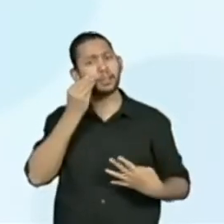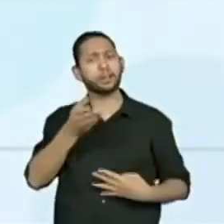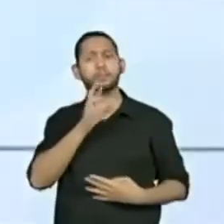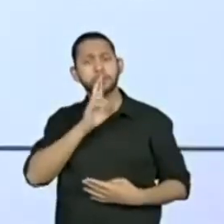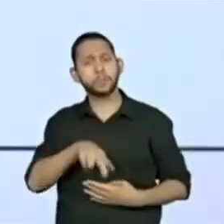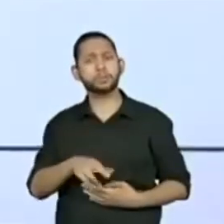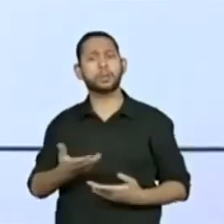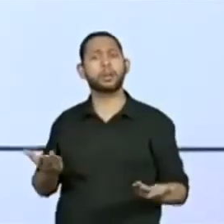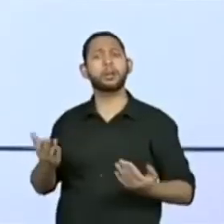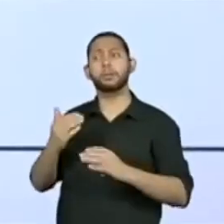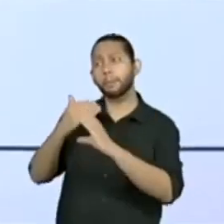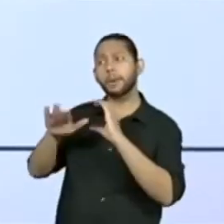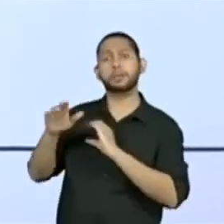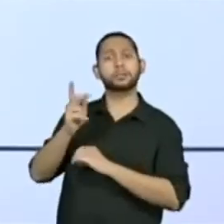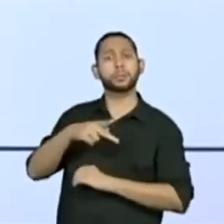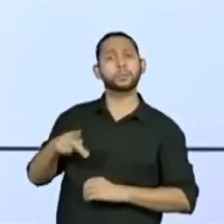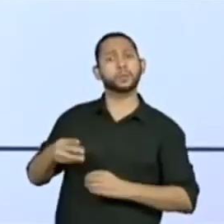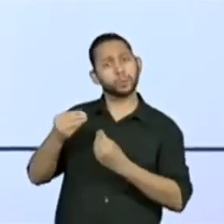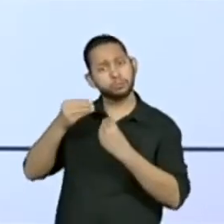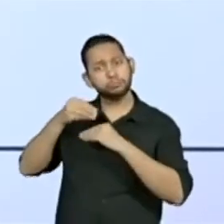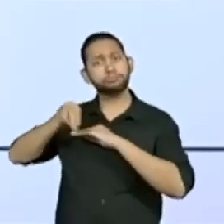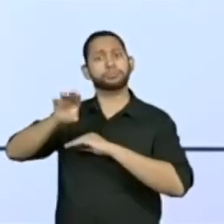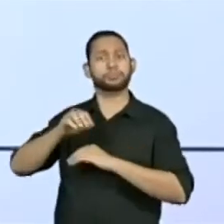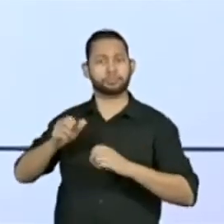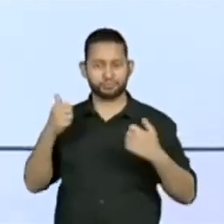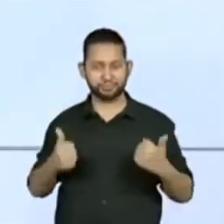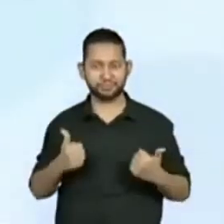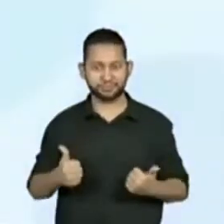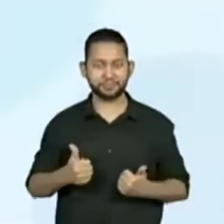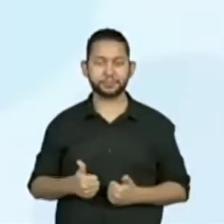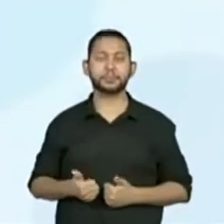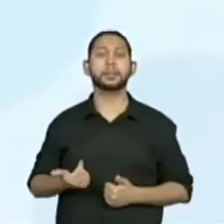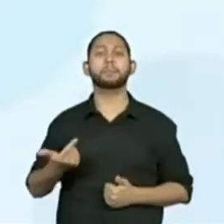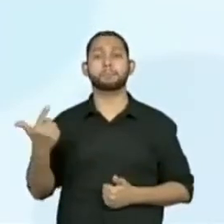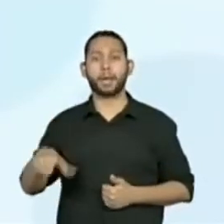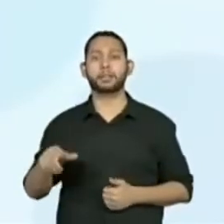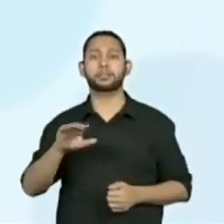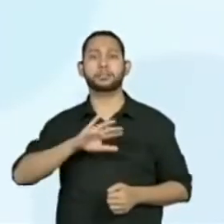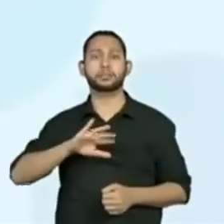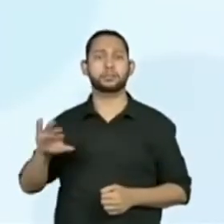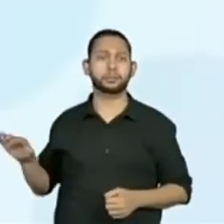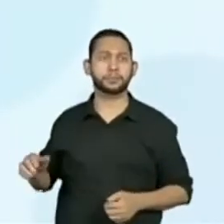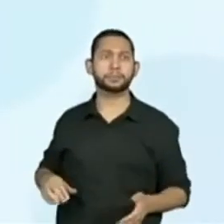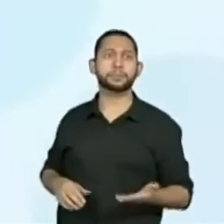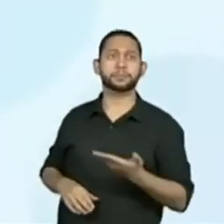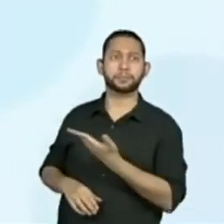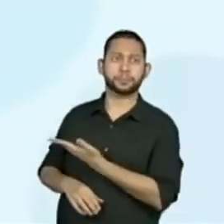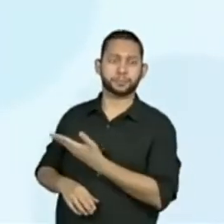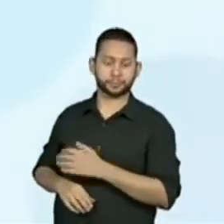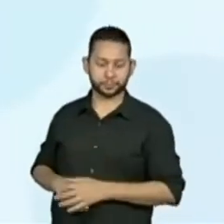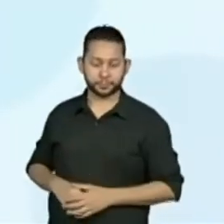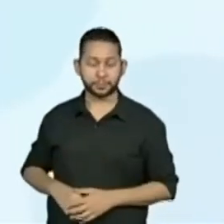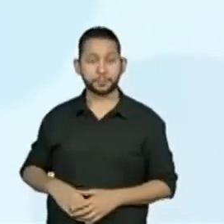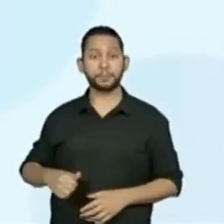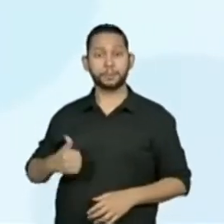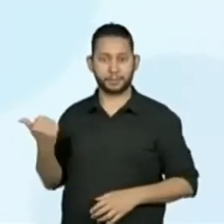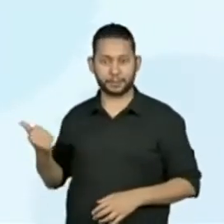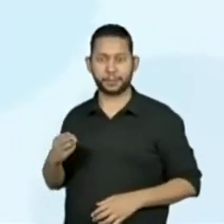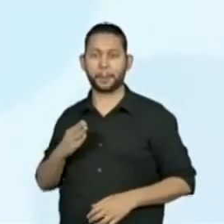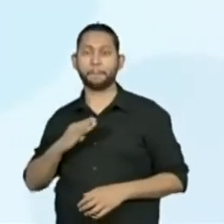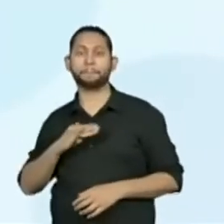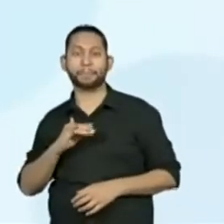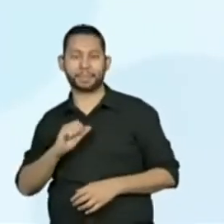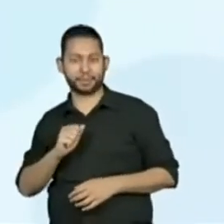e manda para o seu professor, certo? Vou passar aqui para um próximo. Vamos lá. Maria